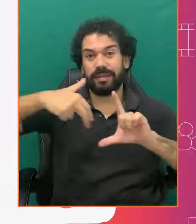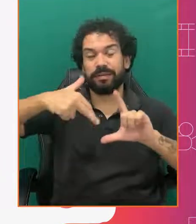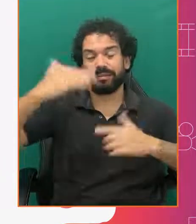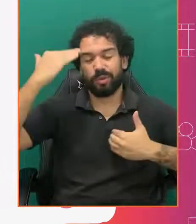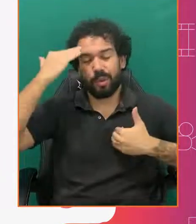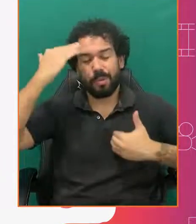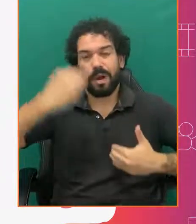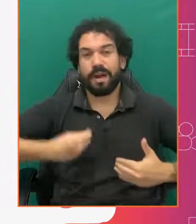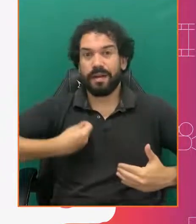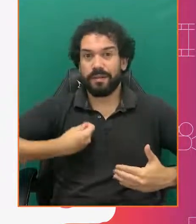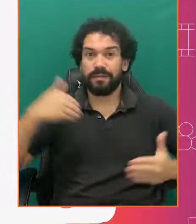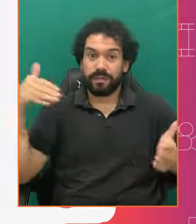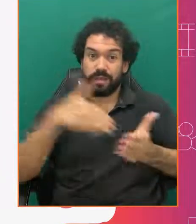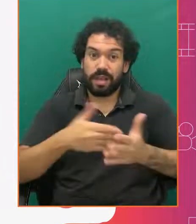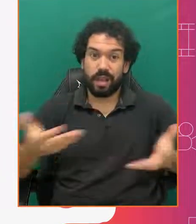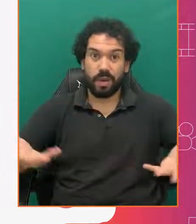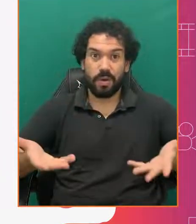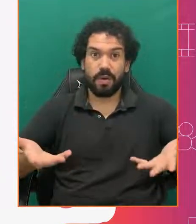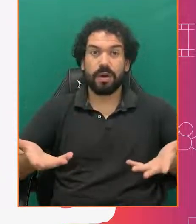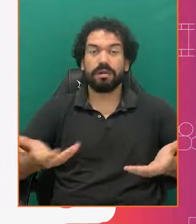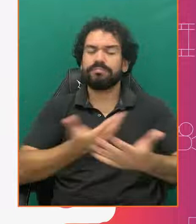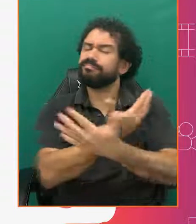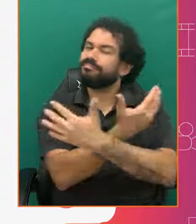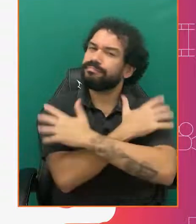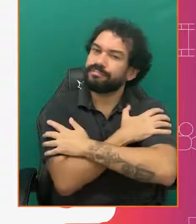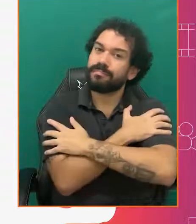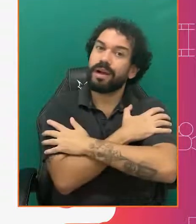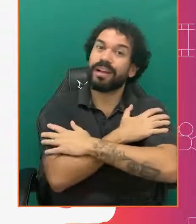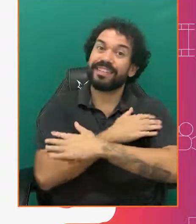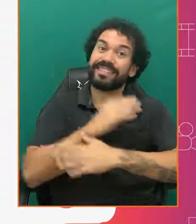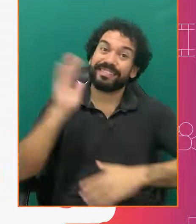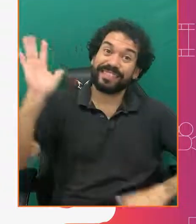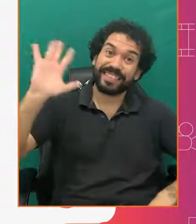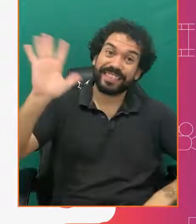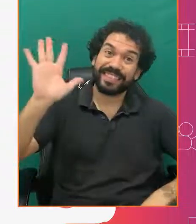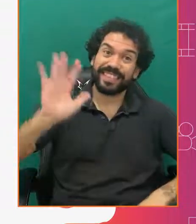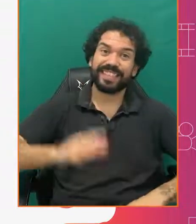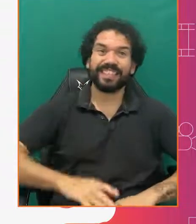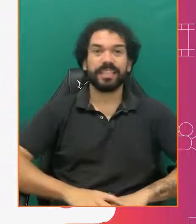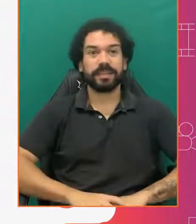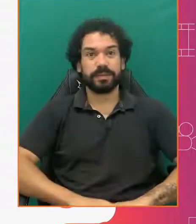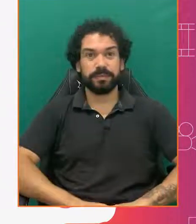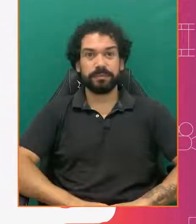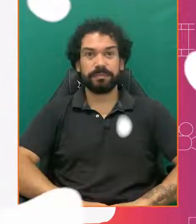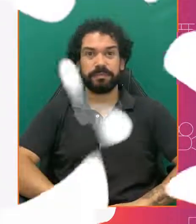Obrigada por estarem comigo até aqui. Um abração e até mais.